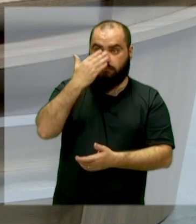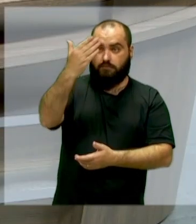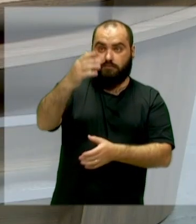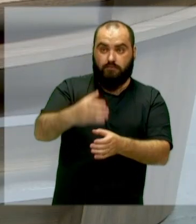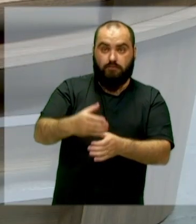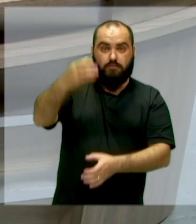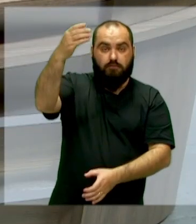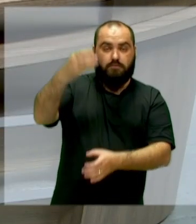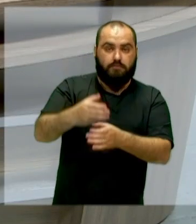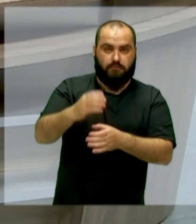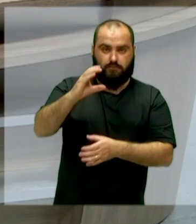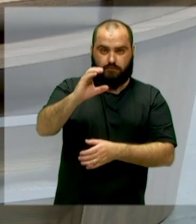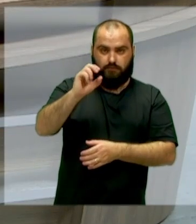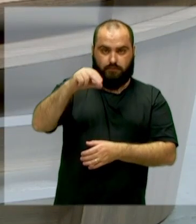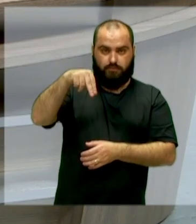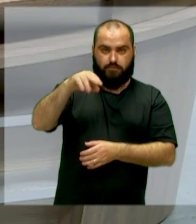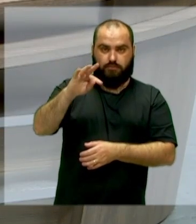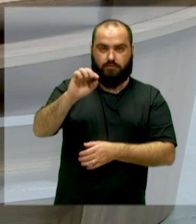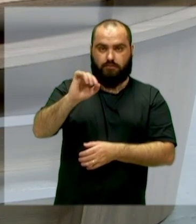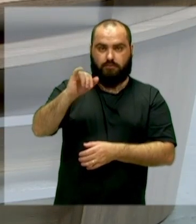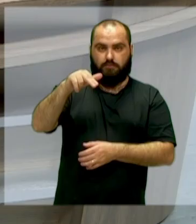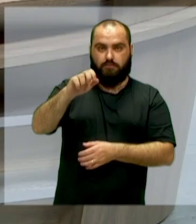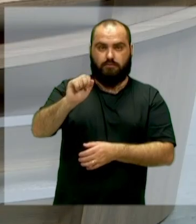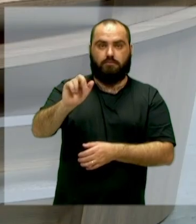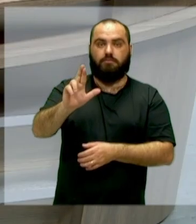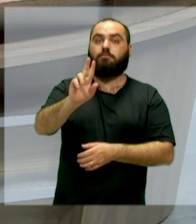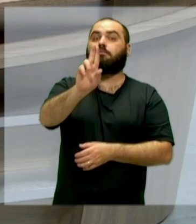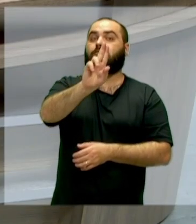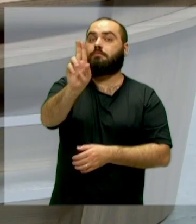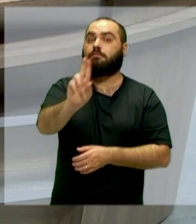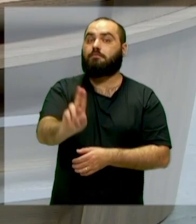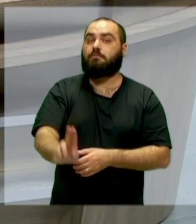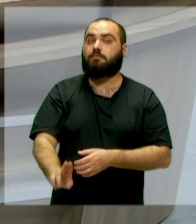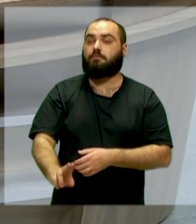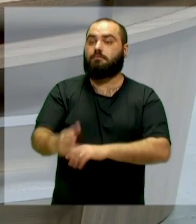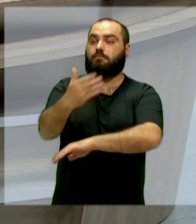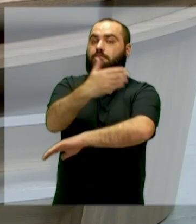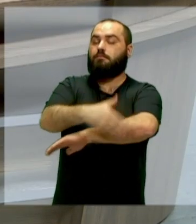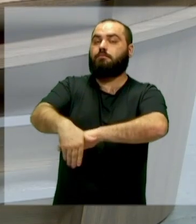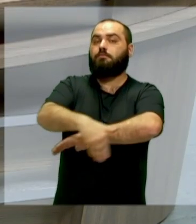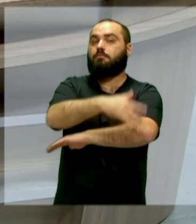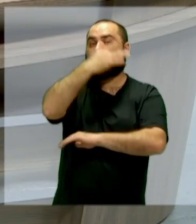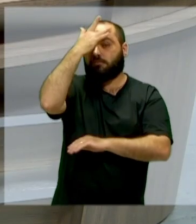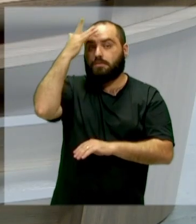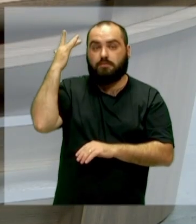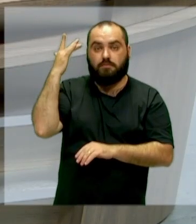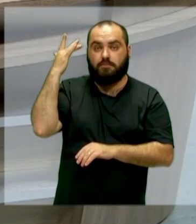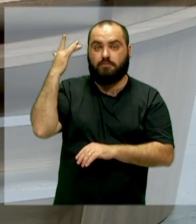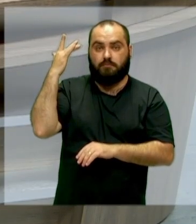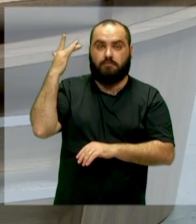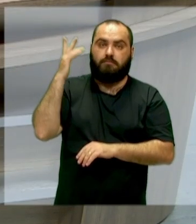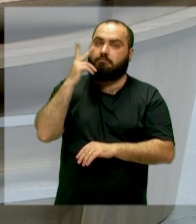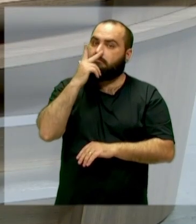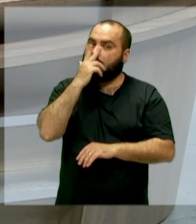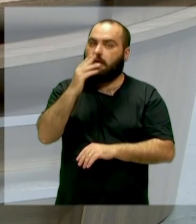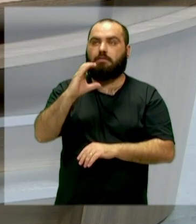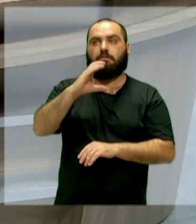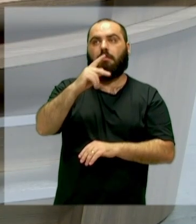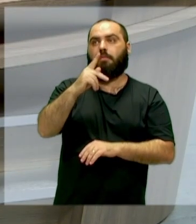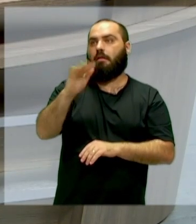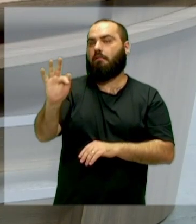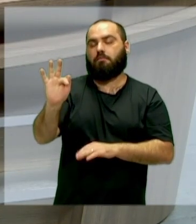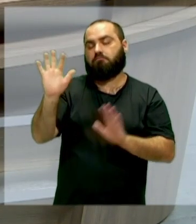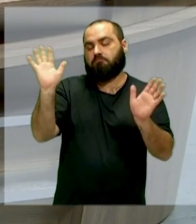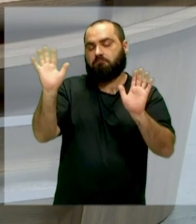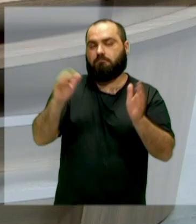contêiner né Uhum eh com o nome e o endereço da pessoa o o que o equivalente ao CPF sei